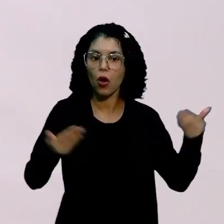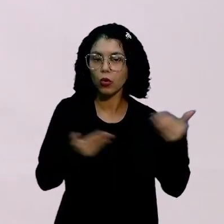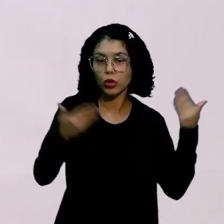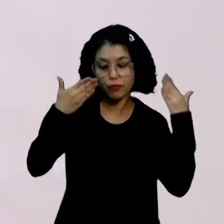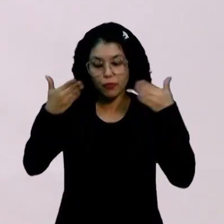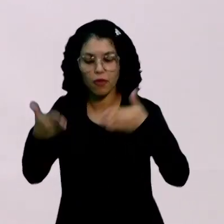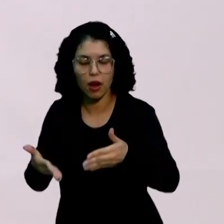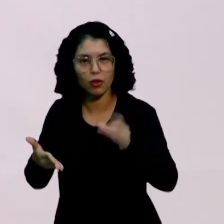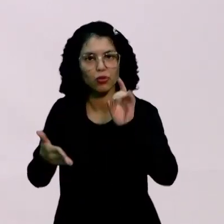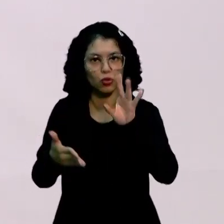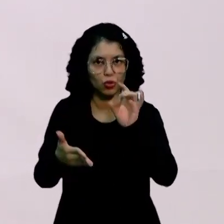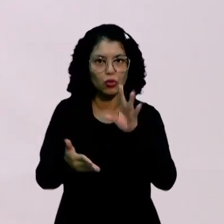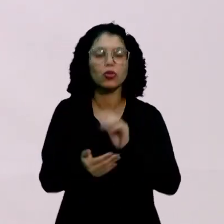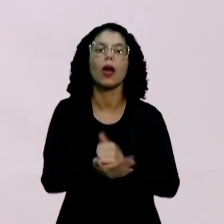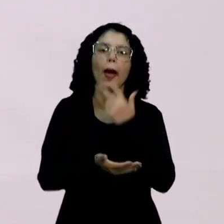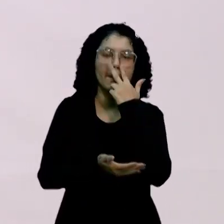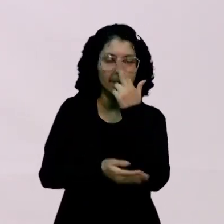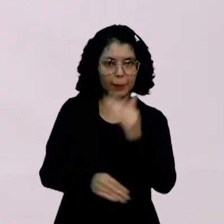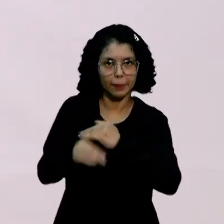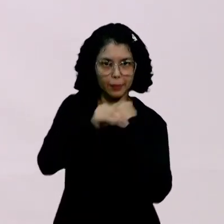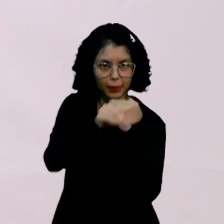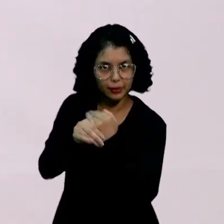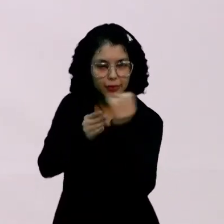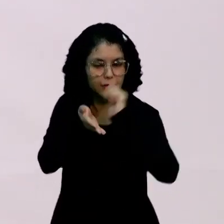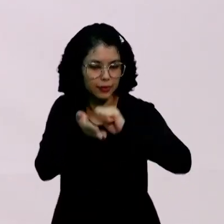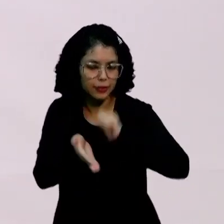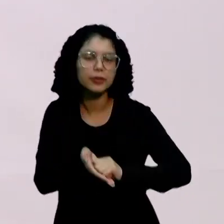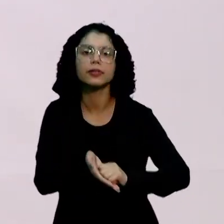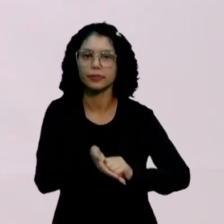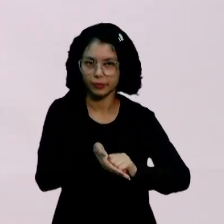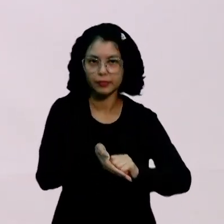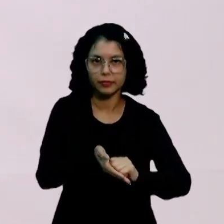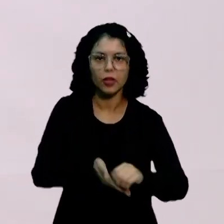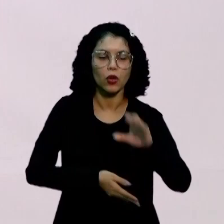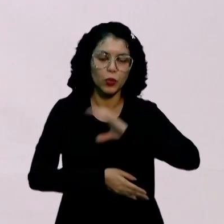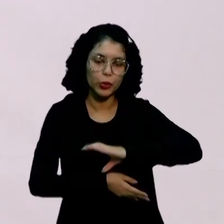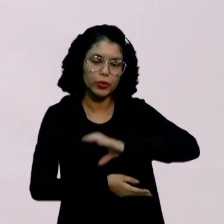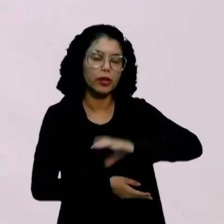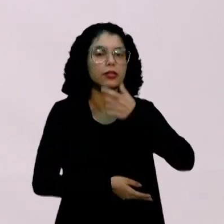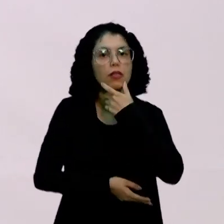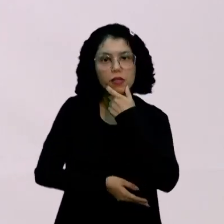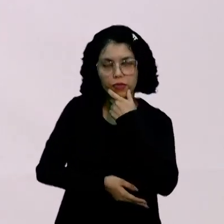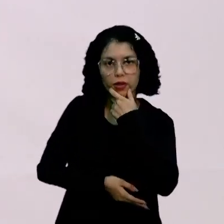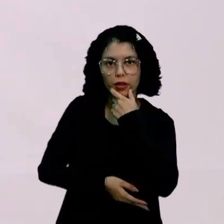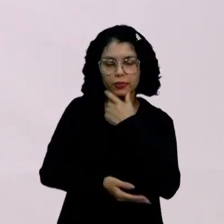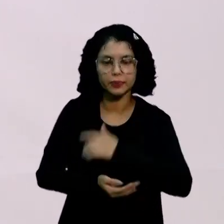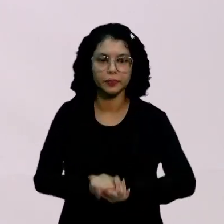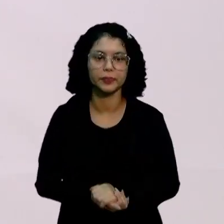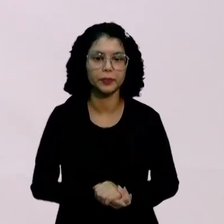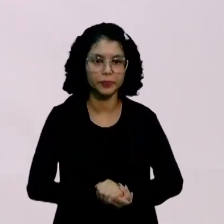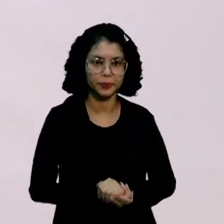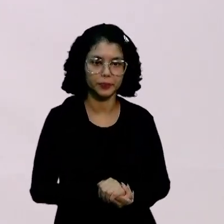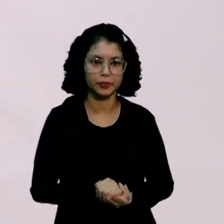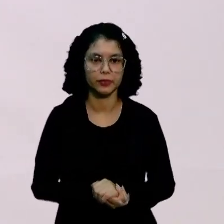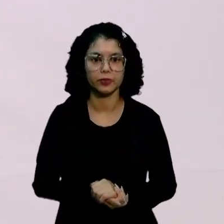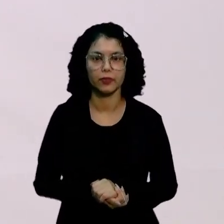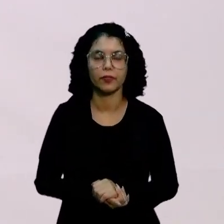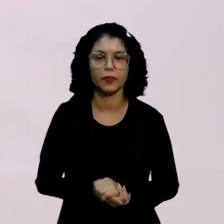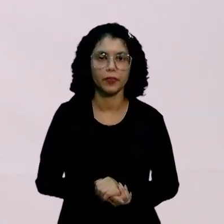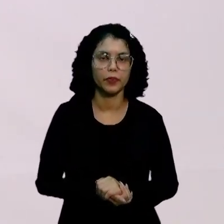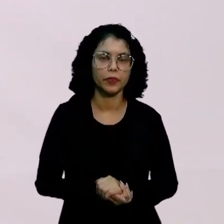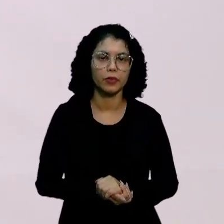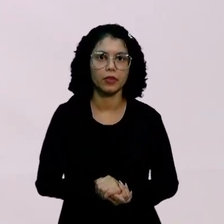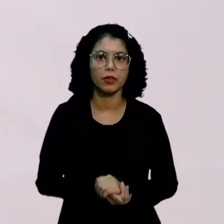focar somente nessas palavras que são cognatas, ok? Que são exatamente o que elas estão ali